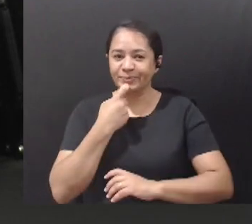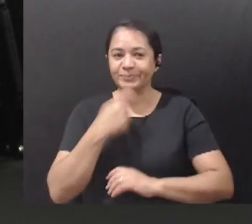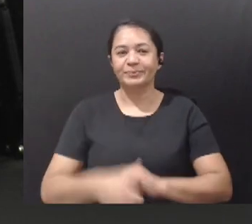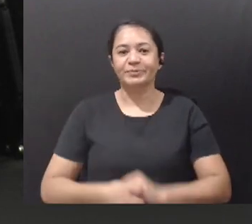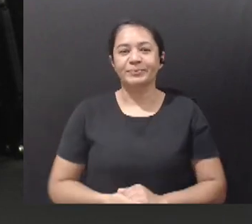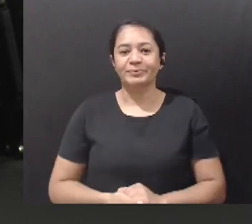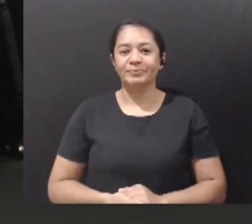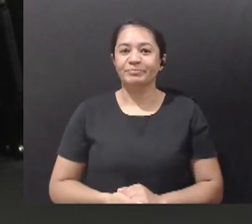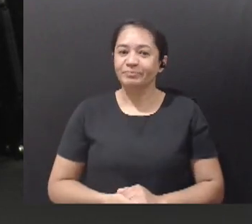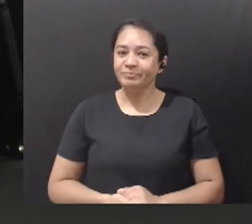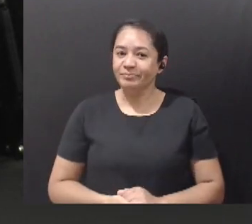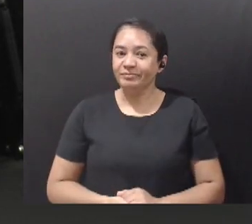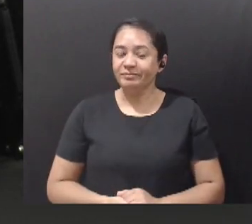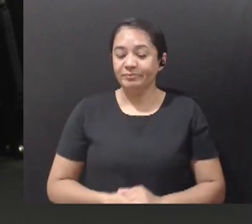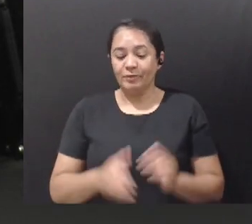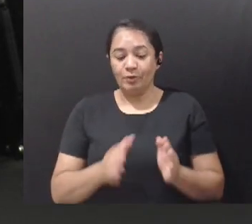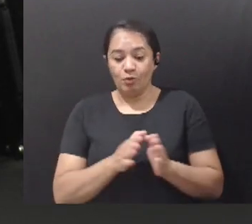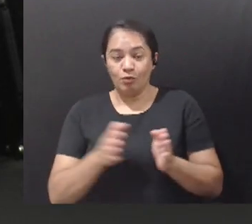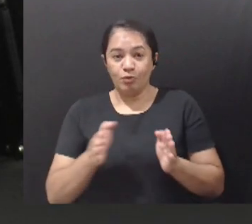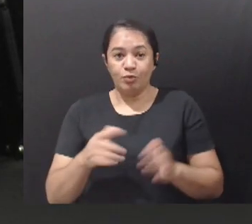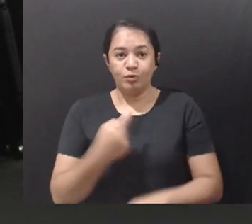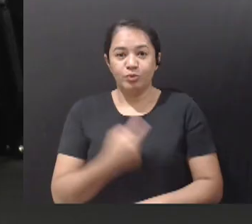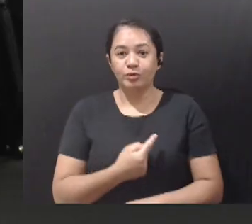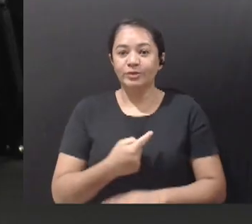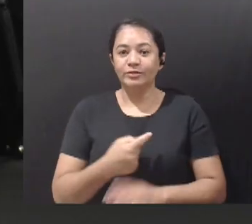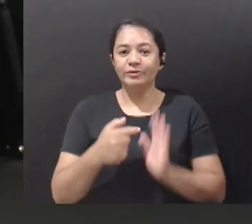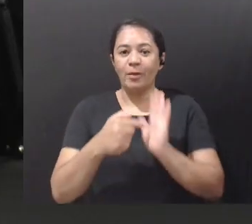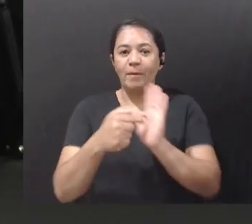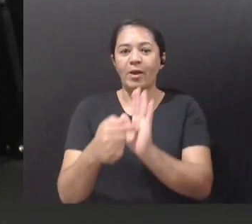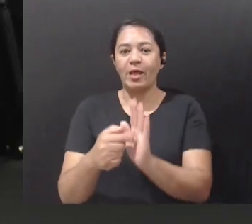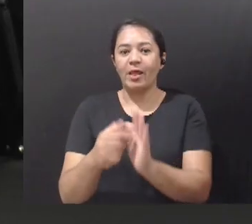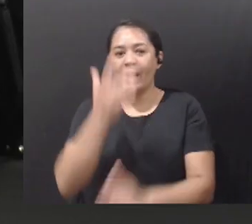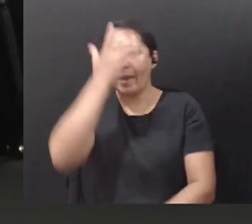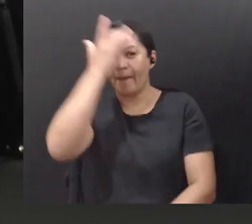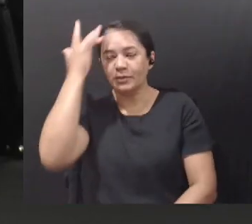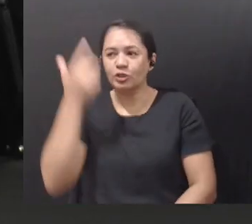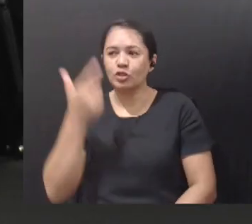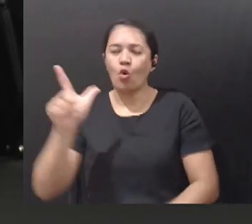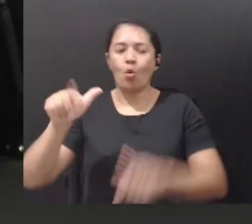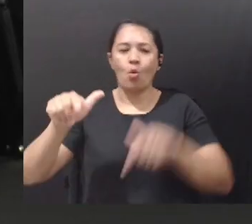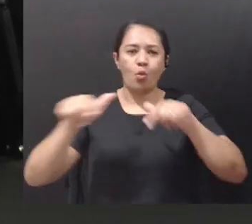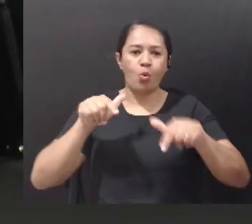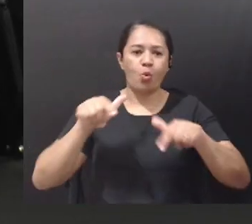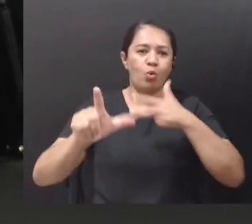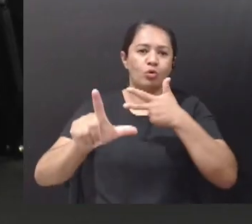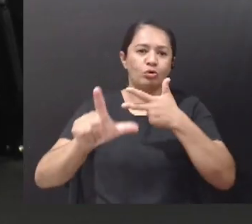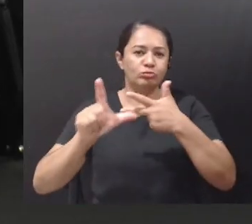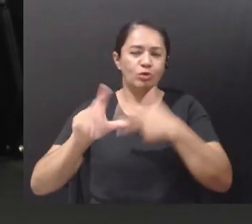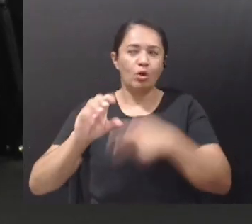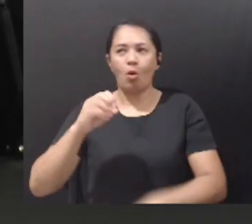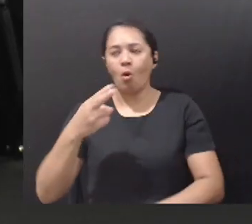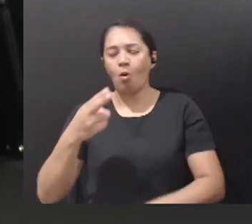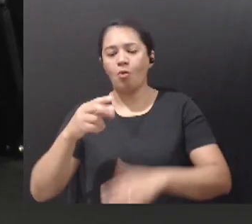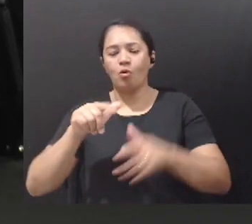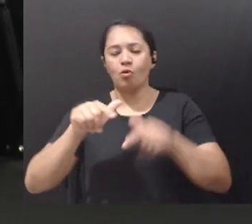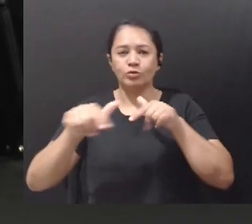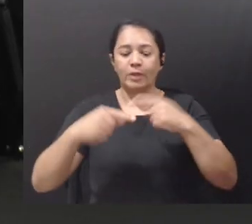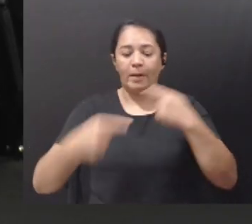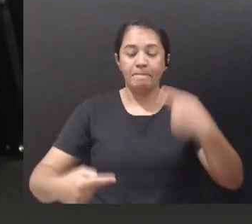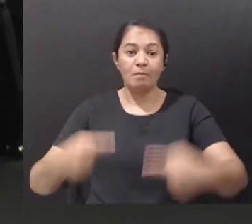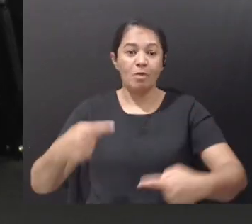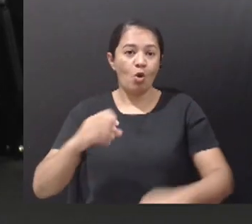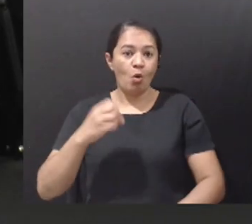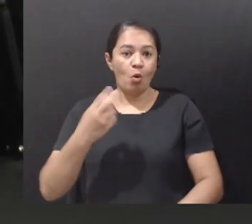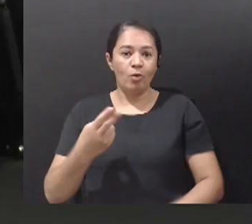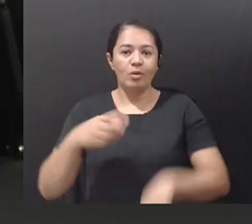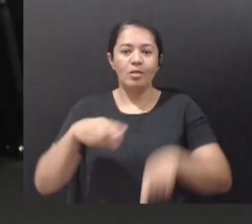numa temporada em que a gente traz aqui quem ainda tem uma outra atividade legislativa, uma atividade política ou mesmo uma